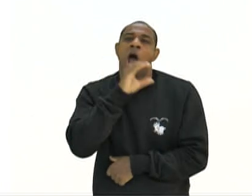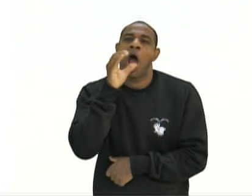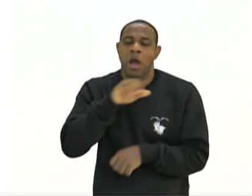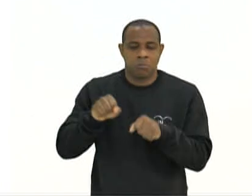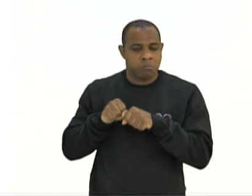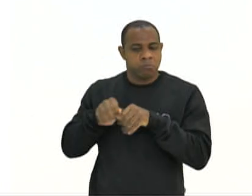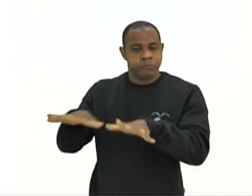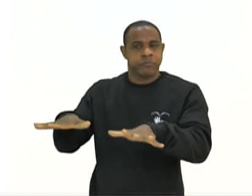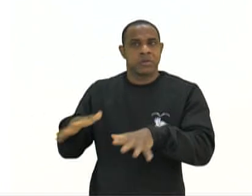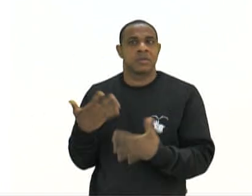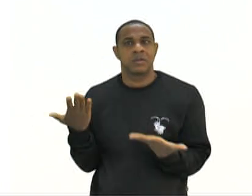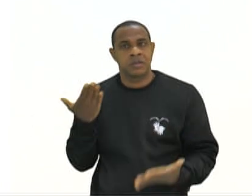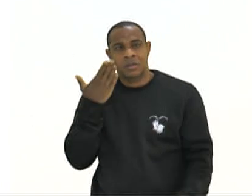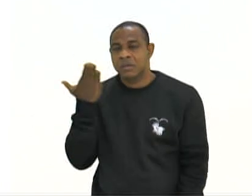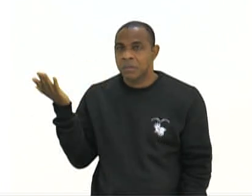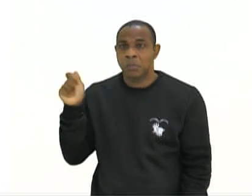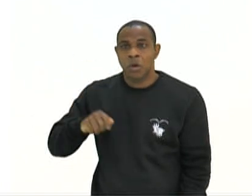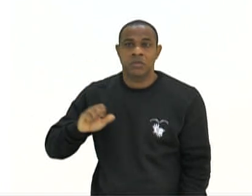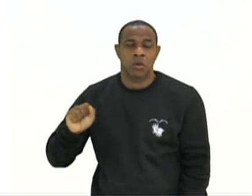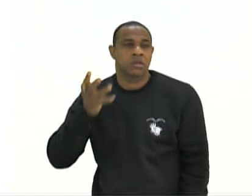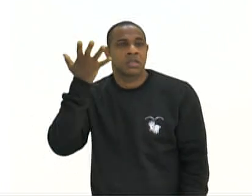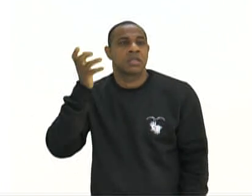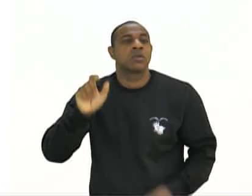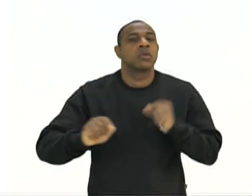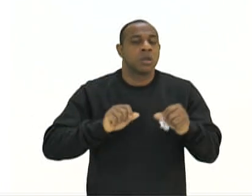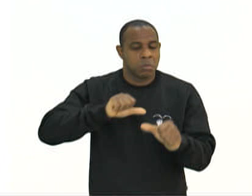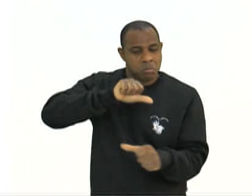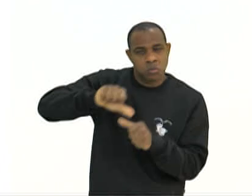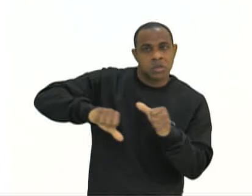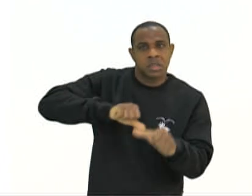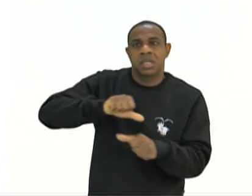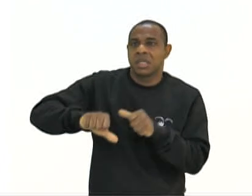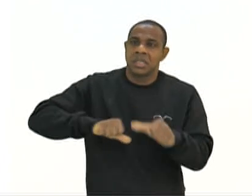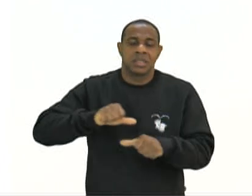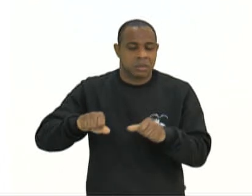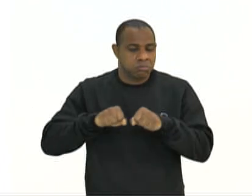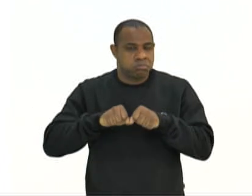propagação. Isso pode ocorrer por uma mudança